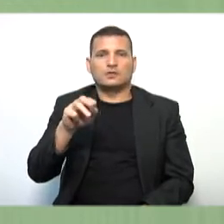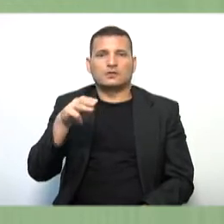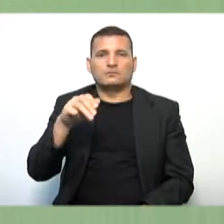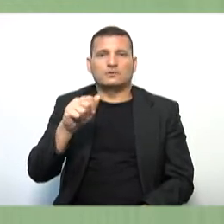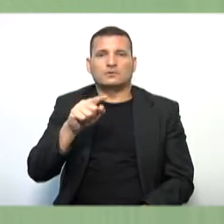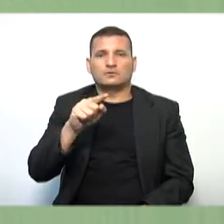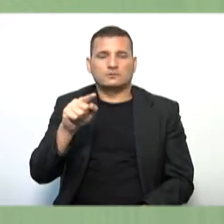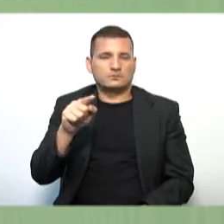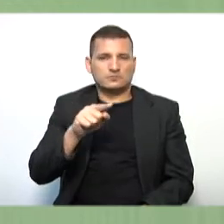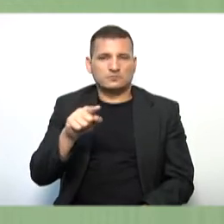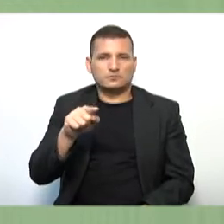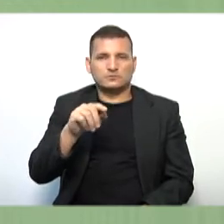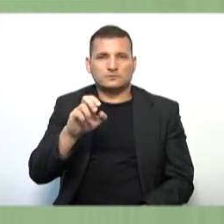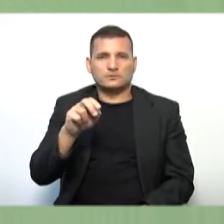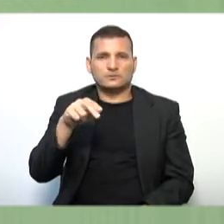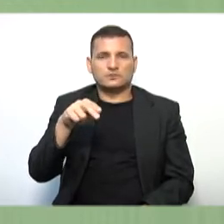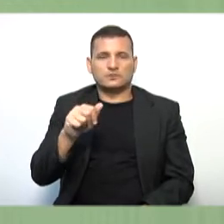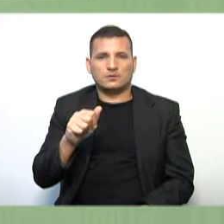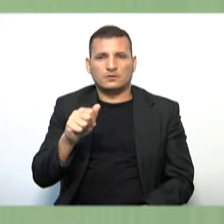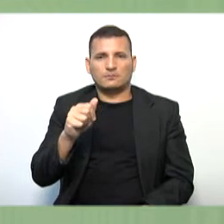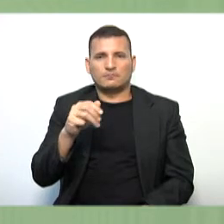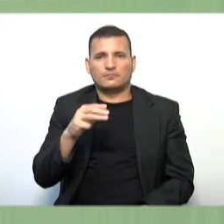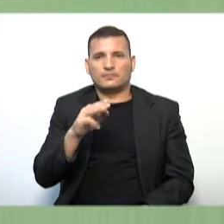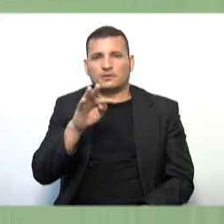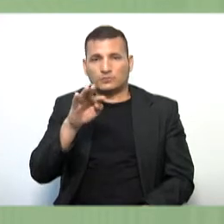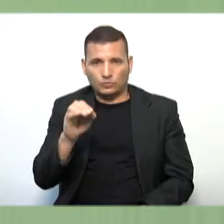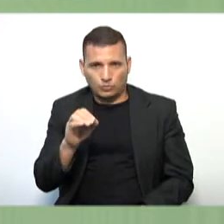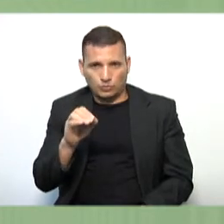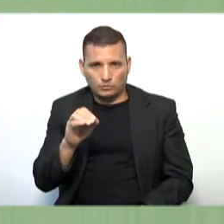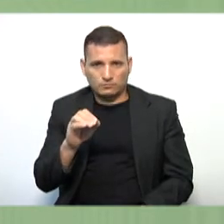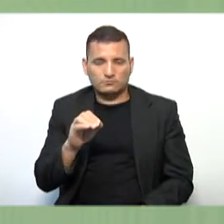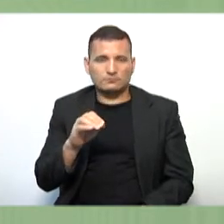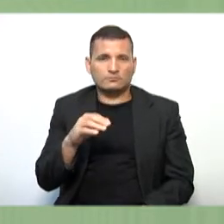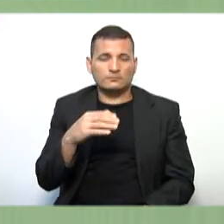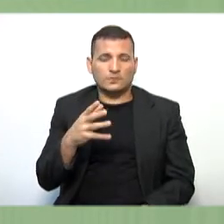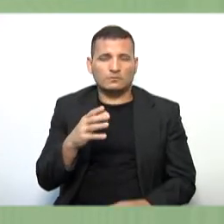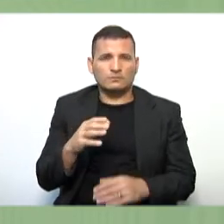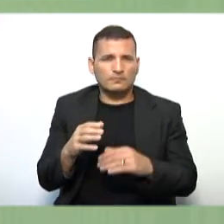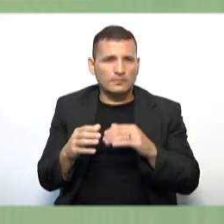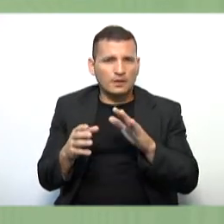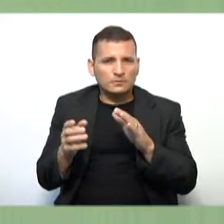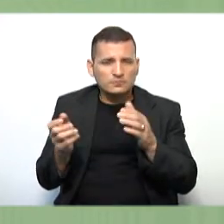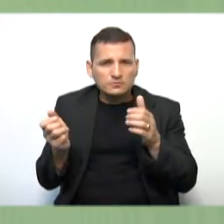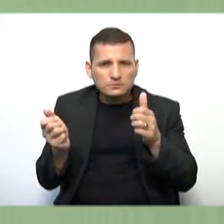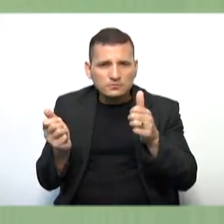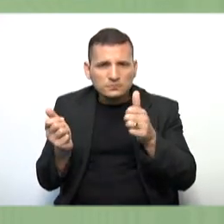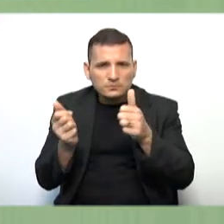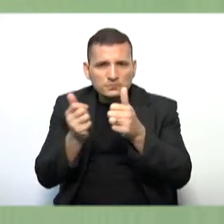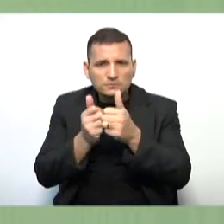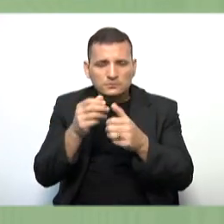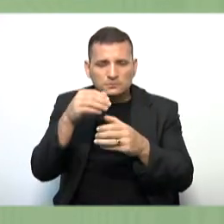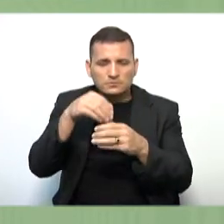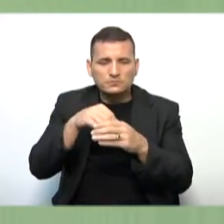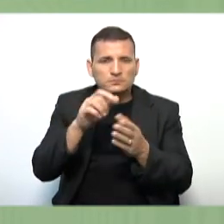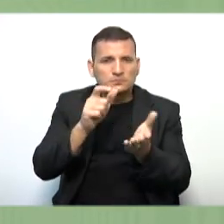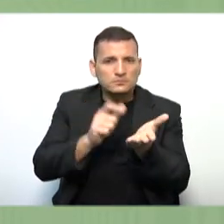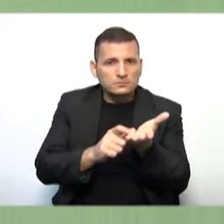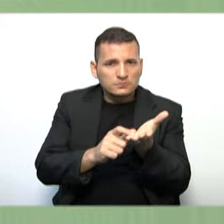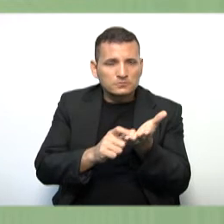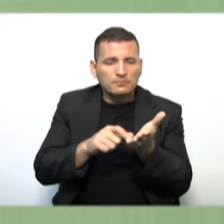que tem armazenamento muito superior. Então a regra é, quanto mais próximo do processador, mais rápida ela